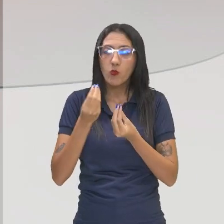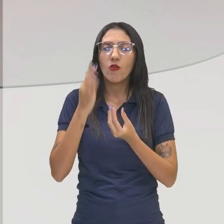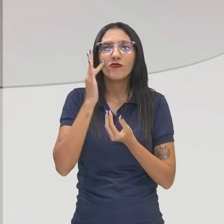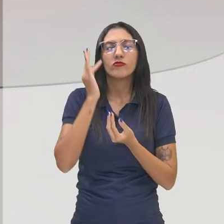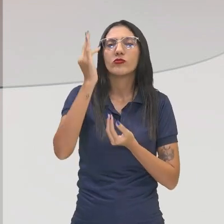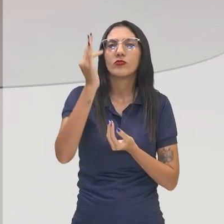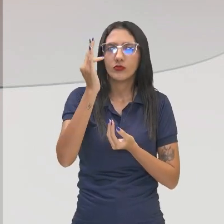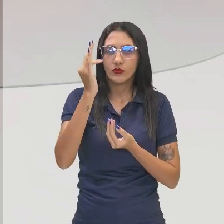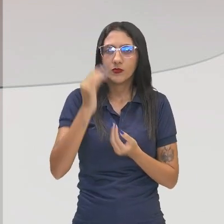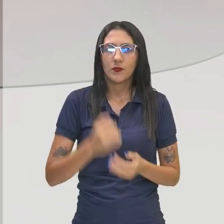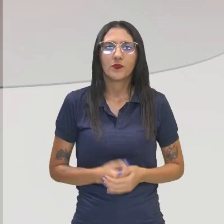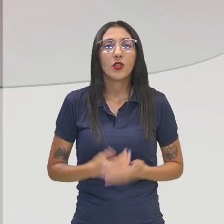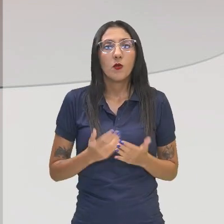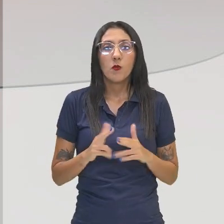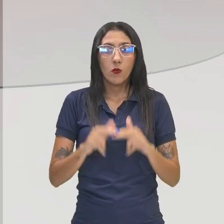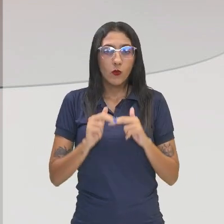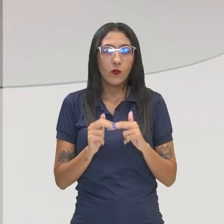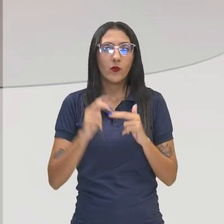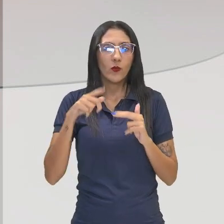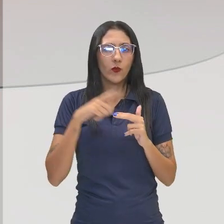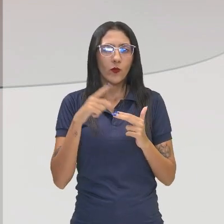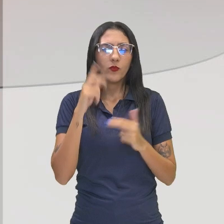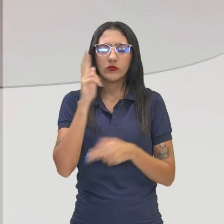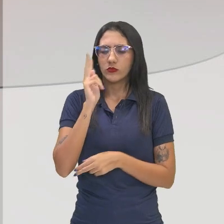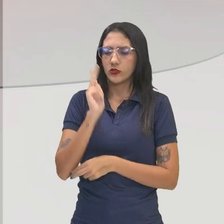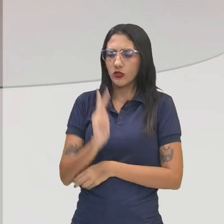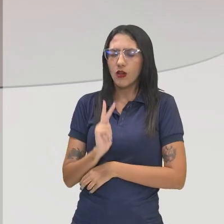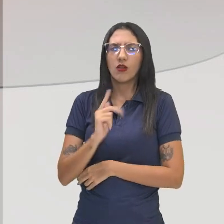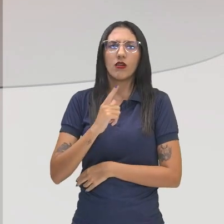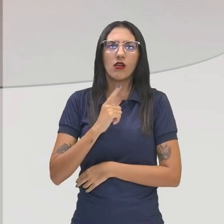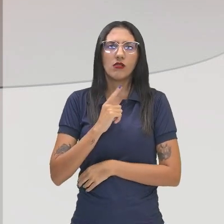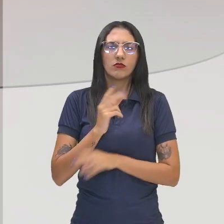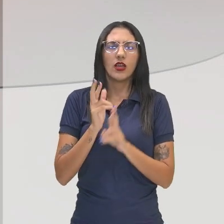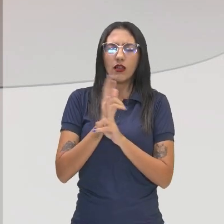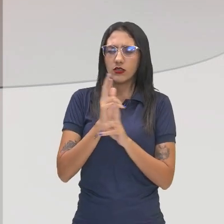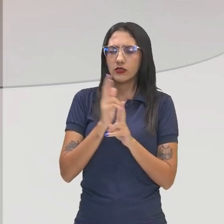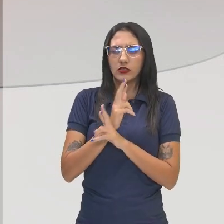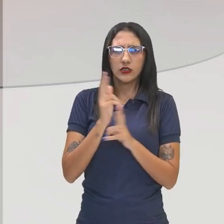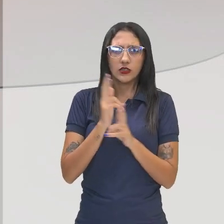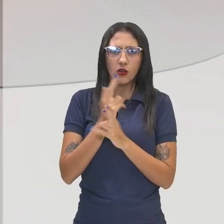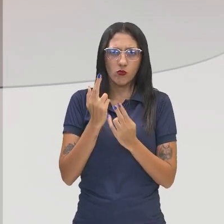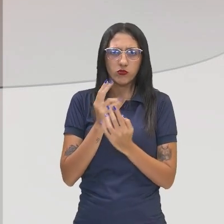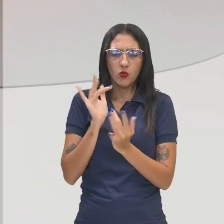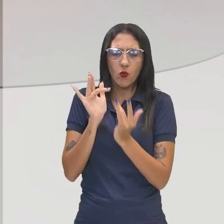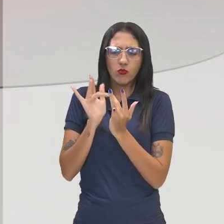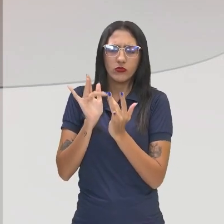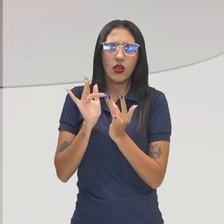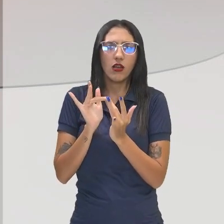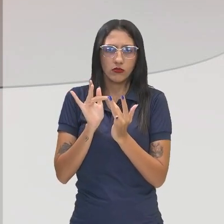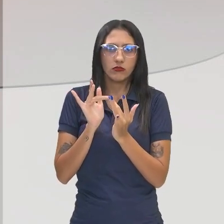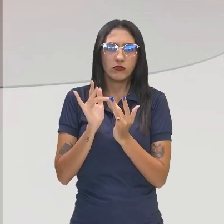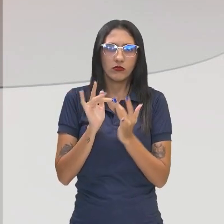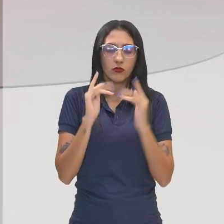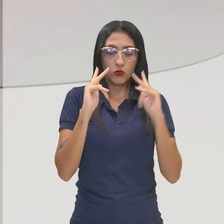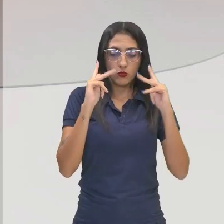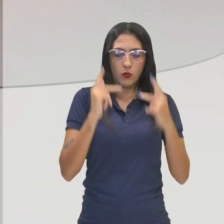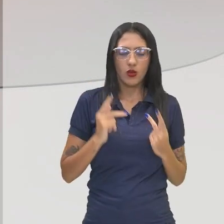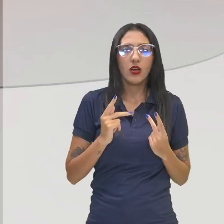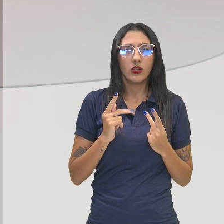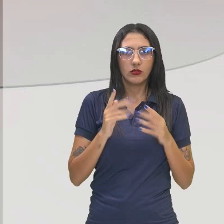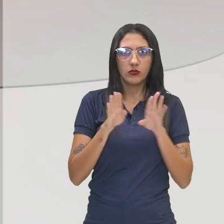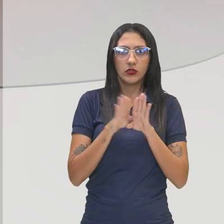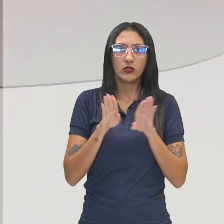ela permite essa relação intrínseca entre nós, seres humanos, e o